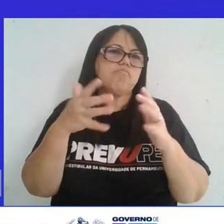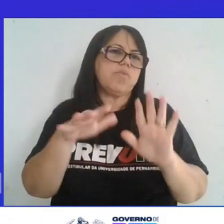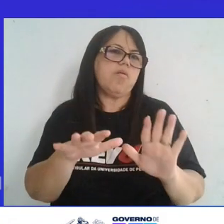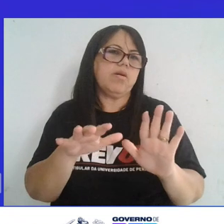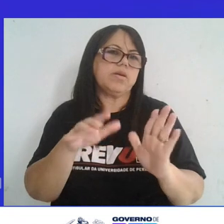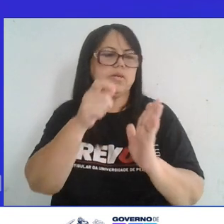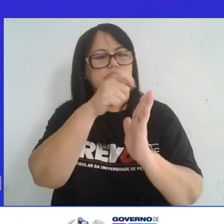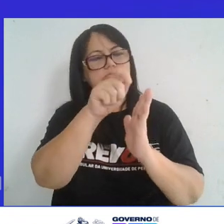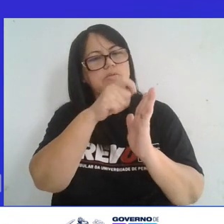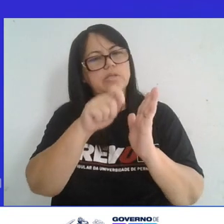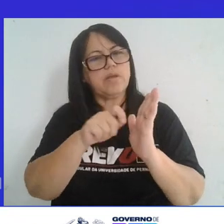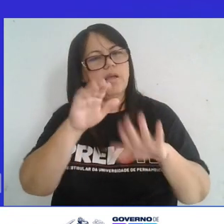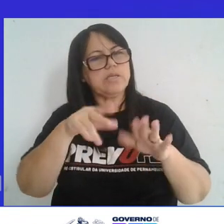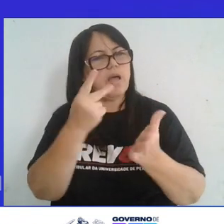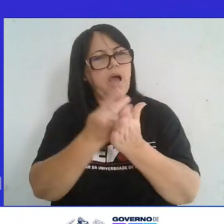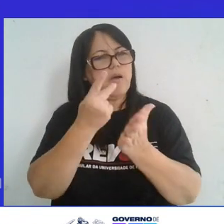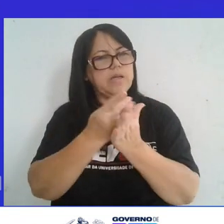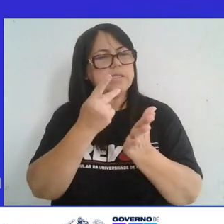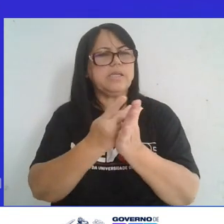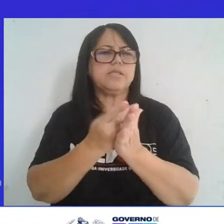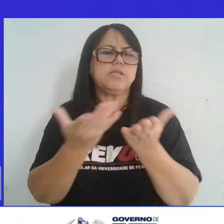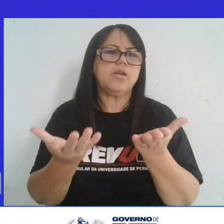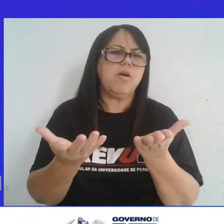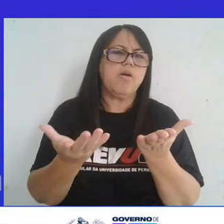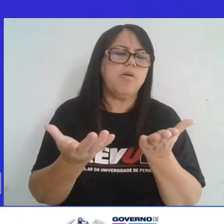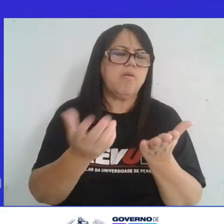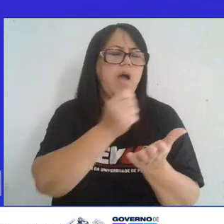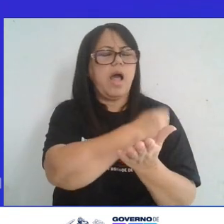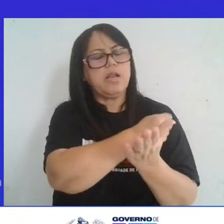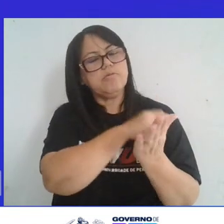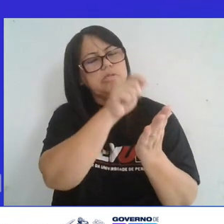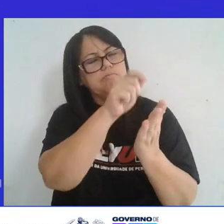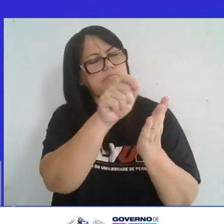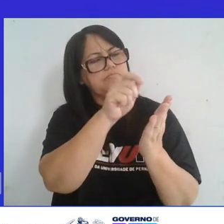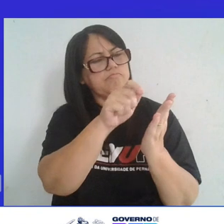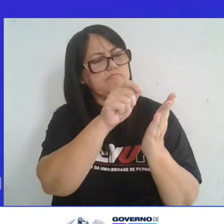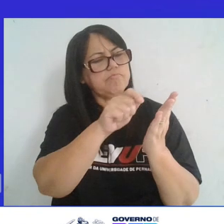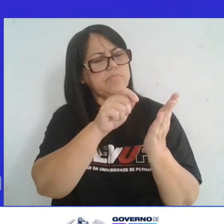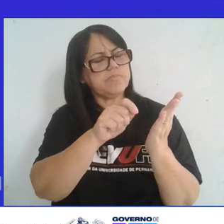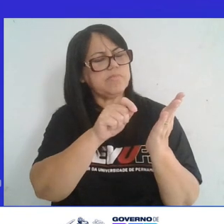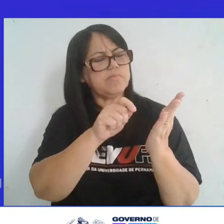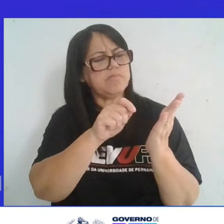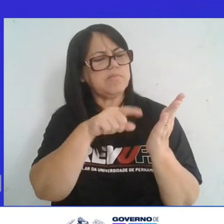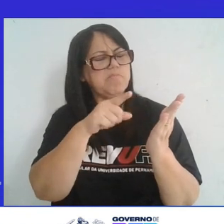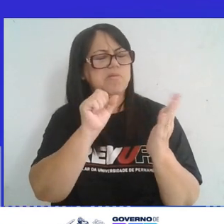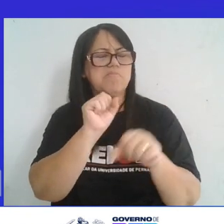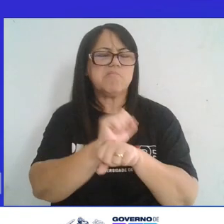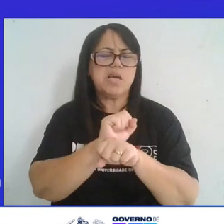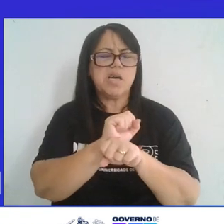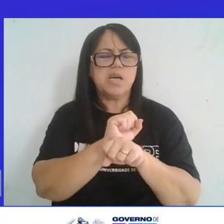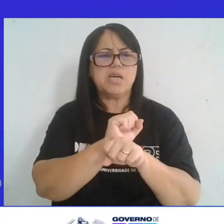Às vezes começa a escrever e depois, né, se recusa a escrever o texto, faz lá um monte